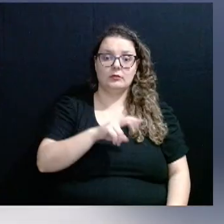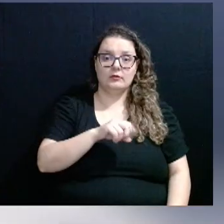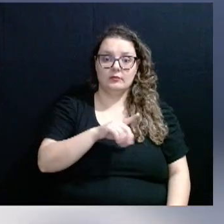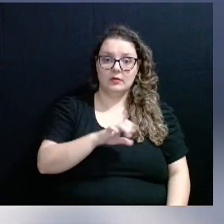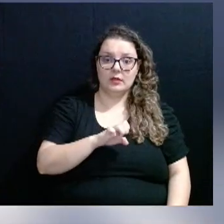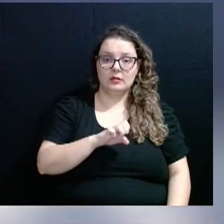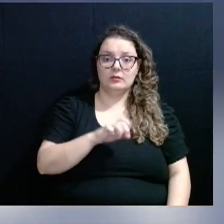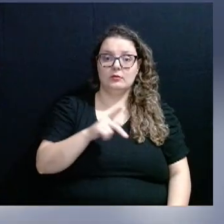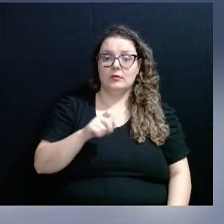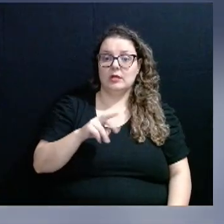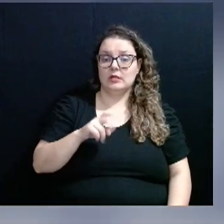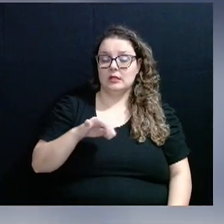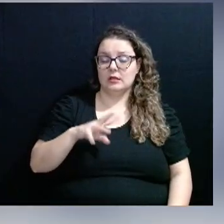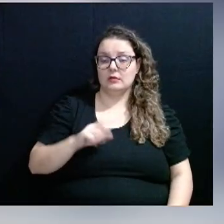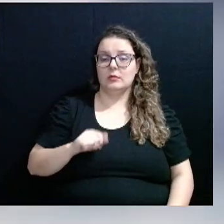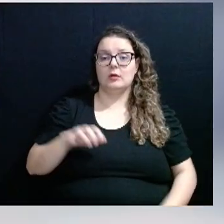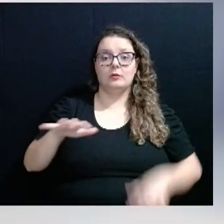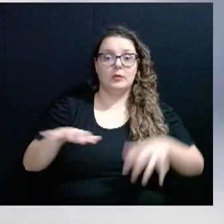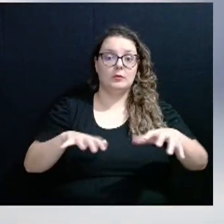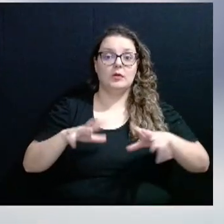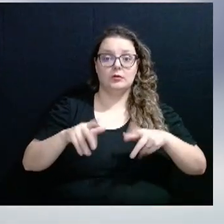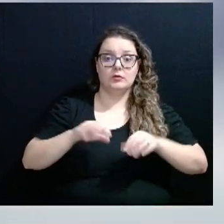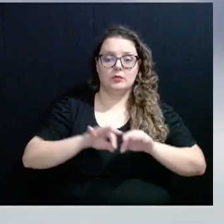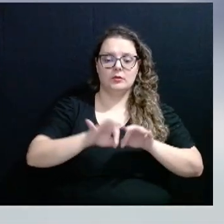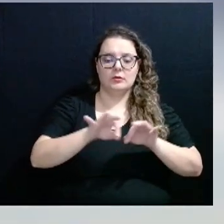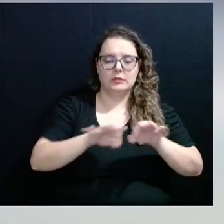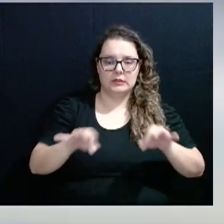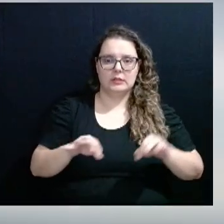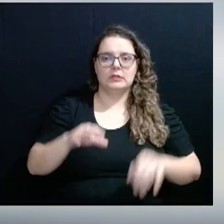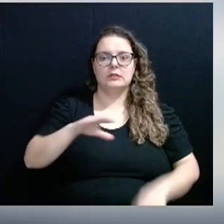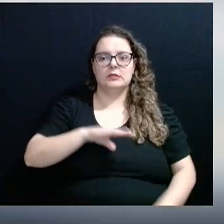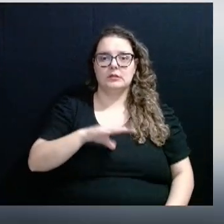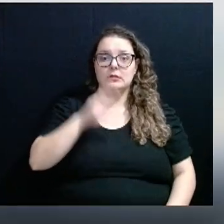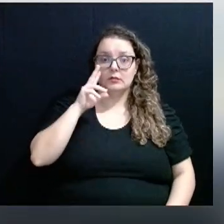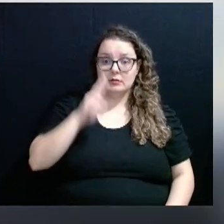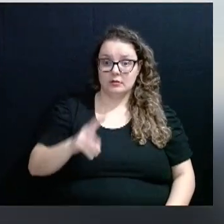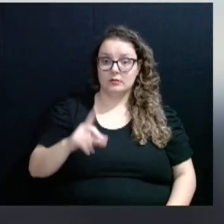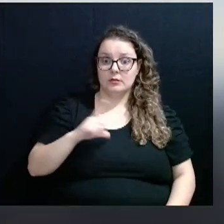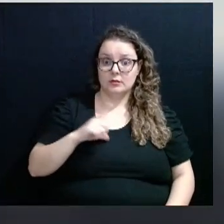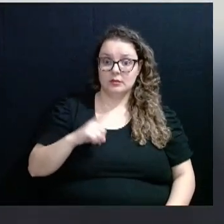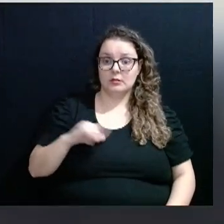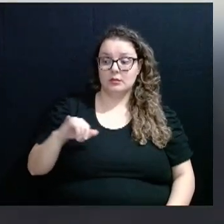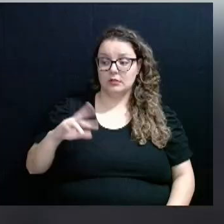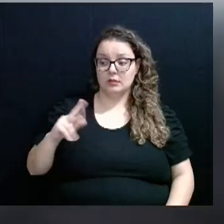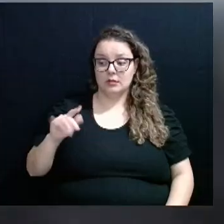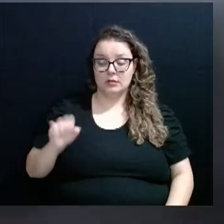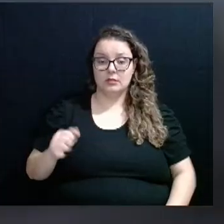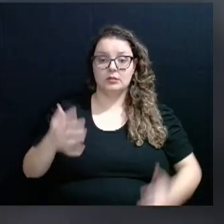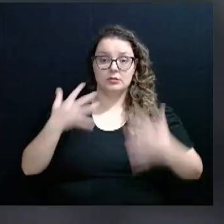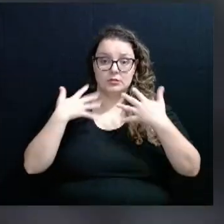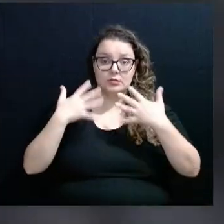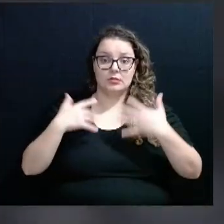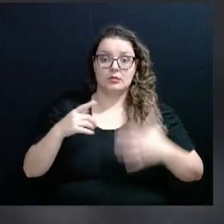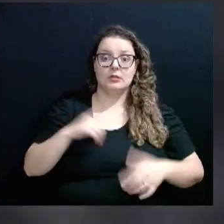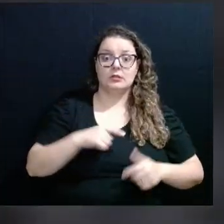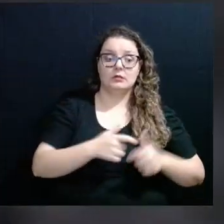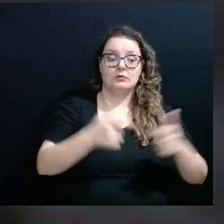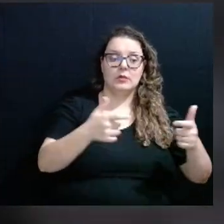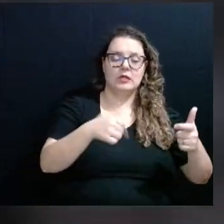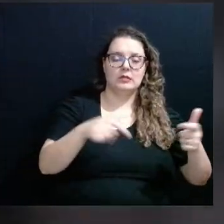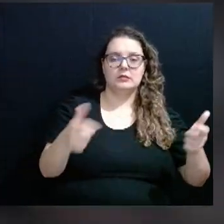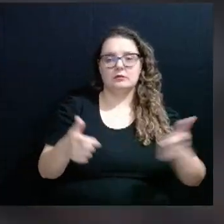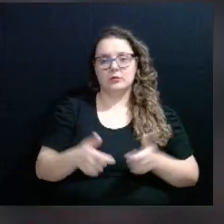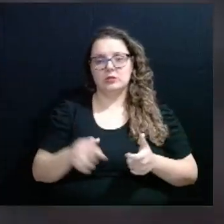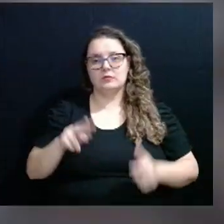mapeamos toda a cidade, vimos onde a gente tem ilhas de calor, onde tem mais e menos vegetação na cidade,